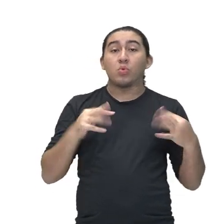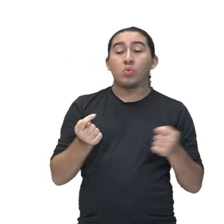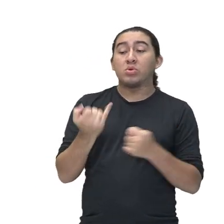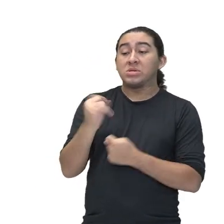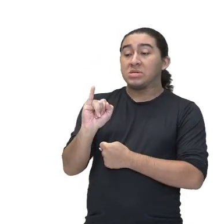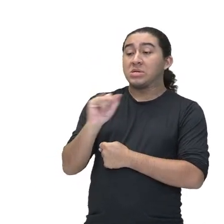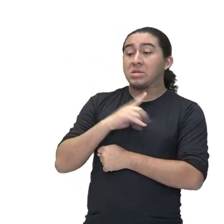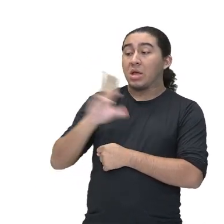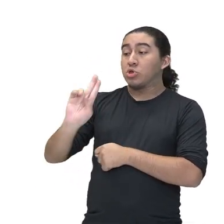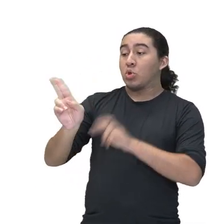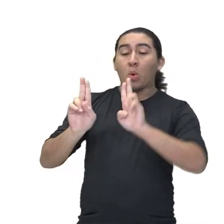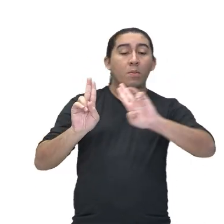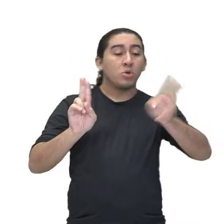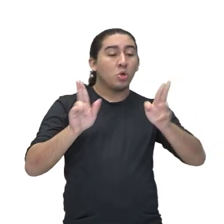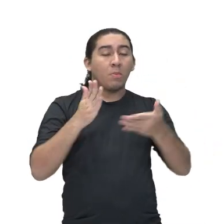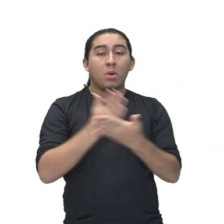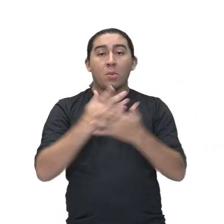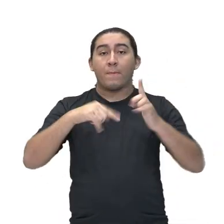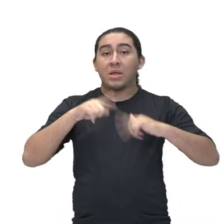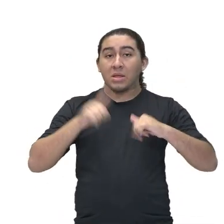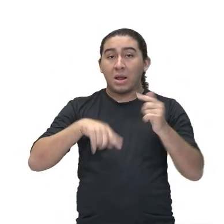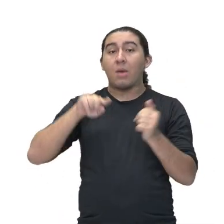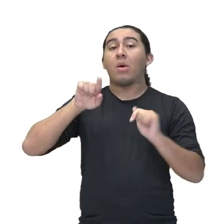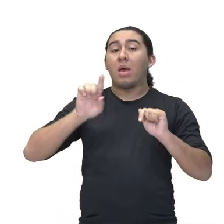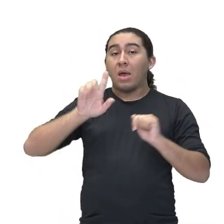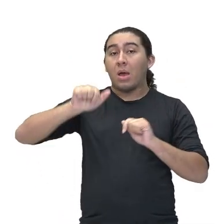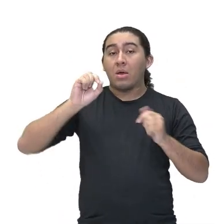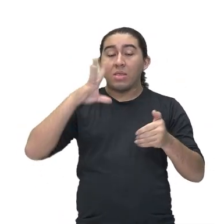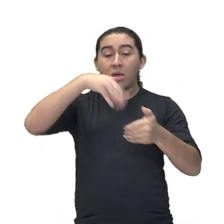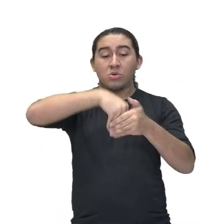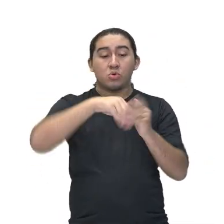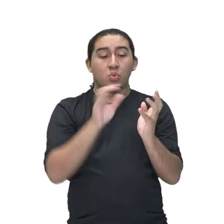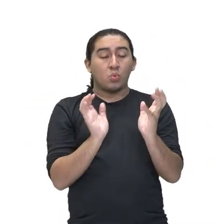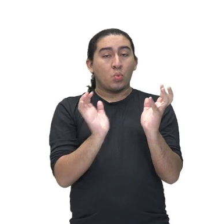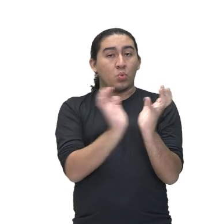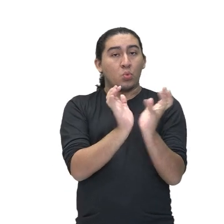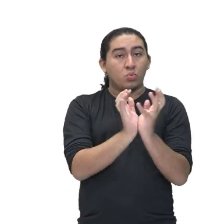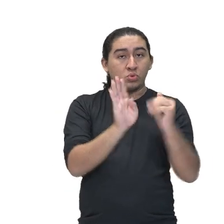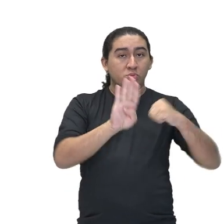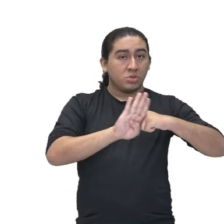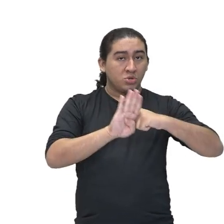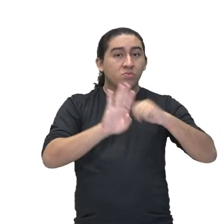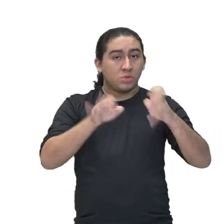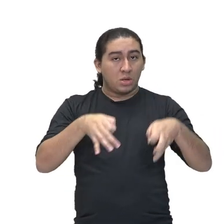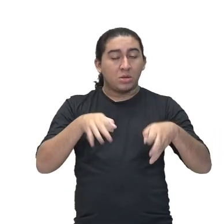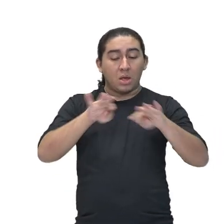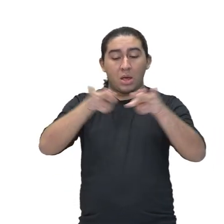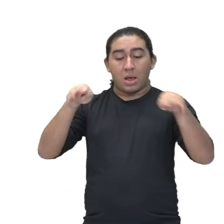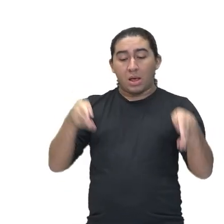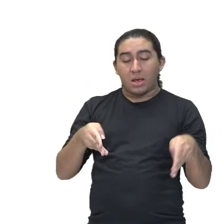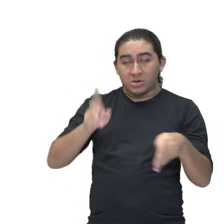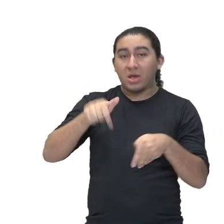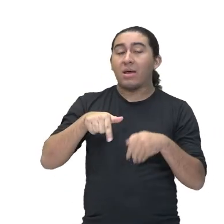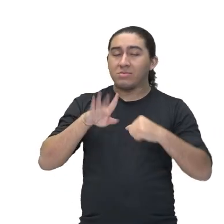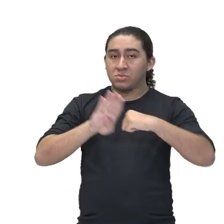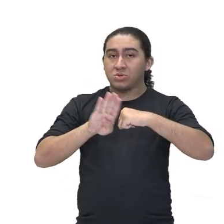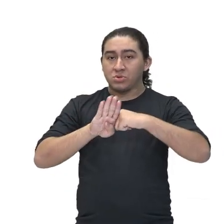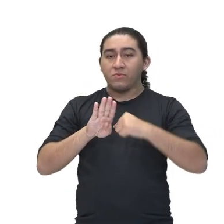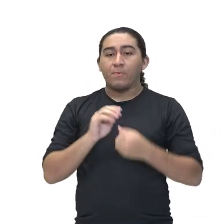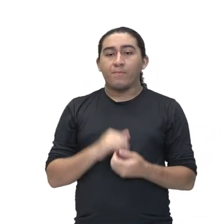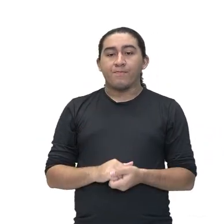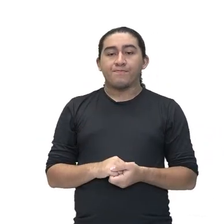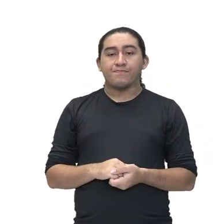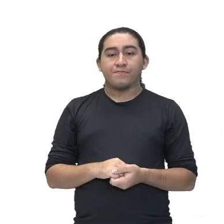nome da classe gramatical pertence ao substantivo. Então, caixa é o nome de um ser, é um substantivo.